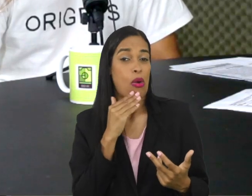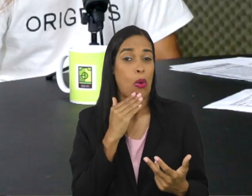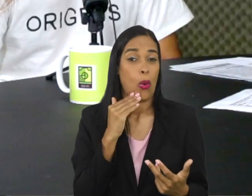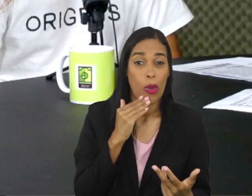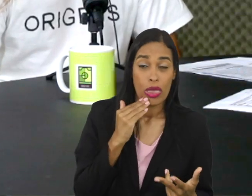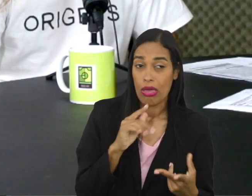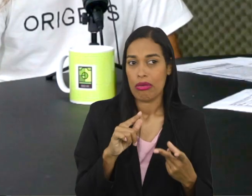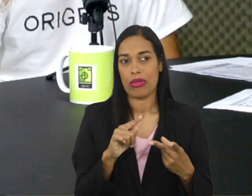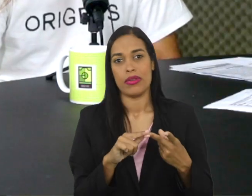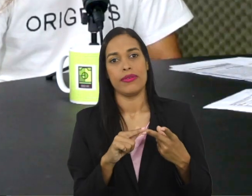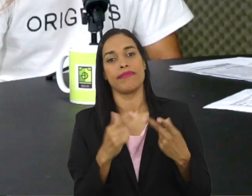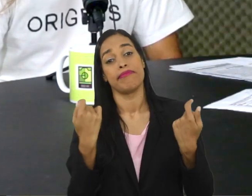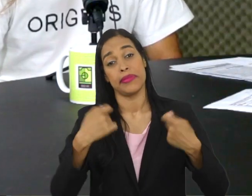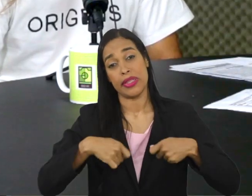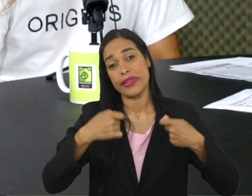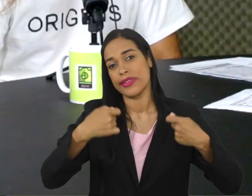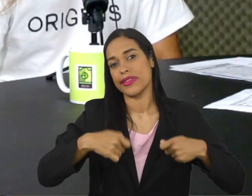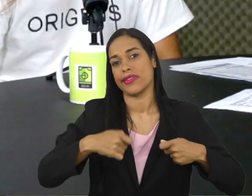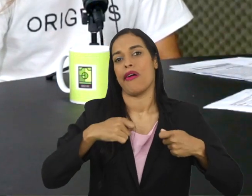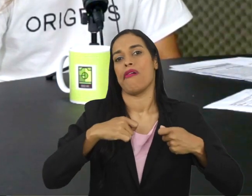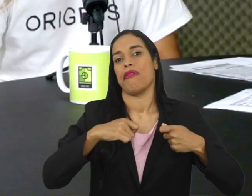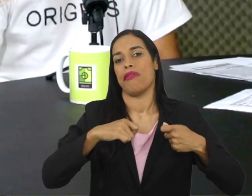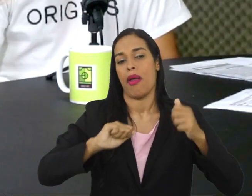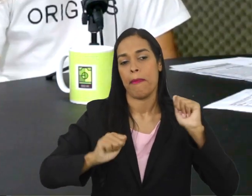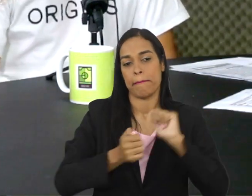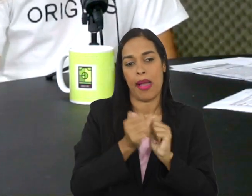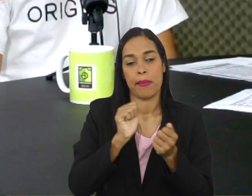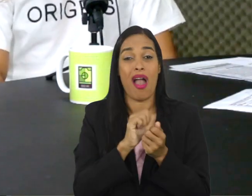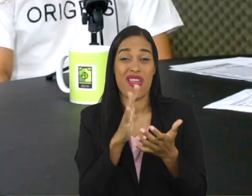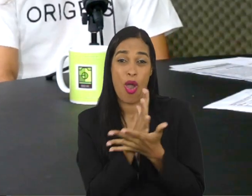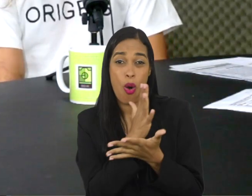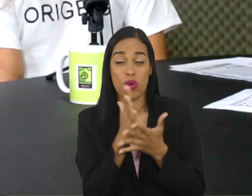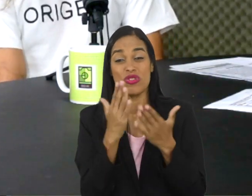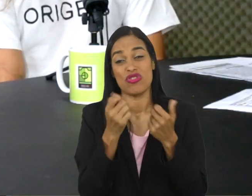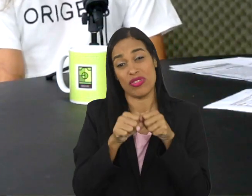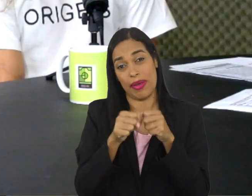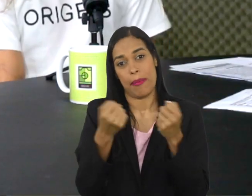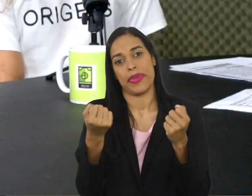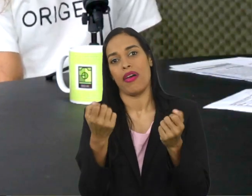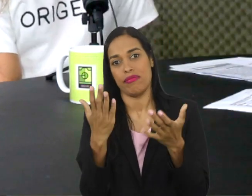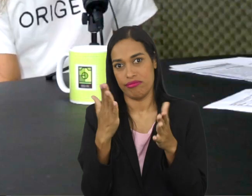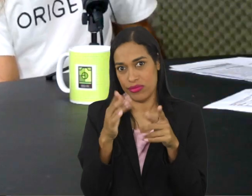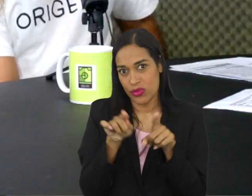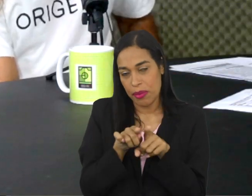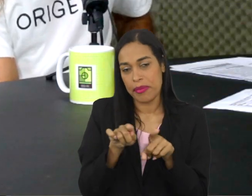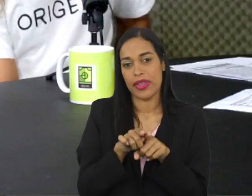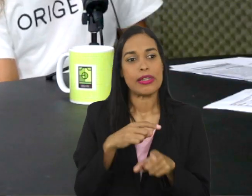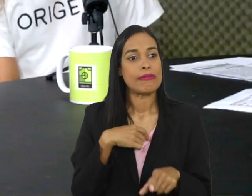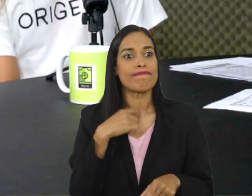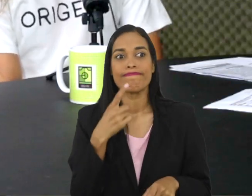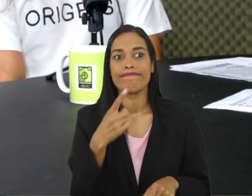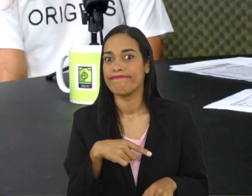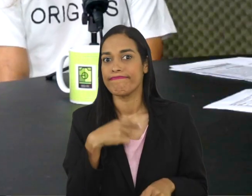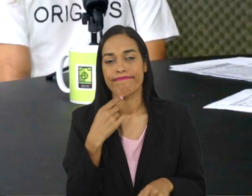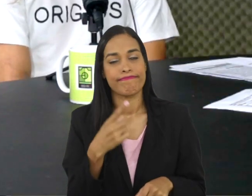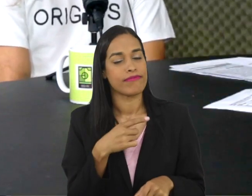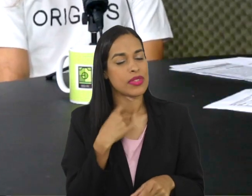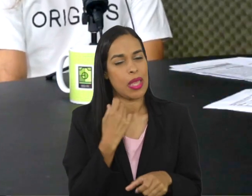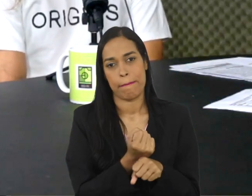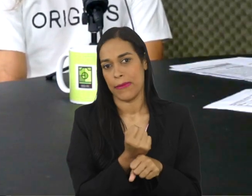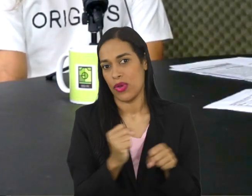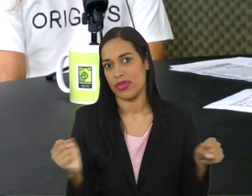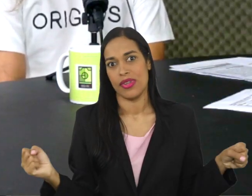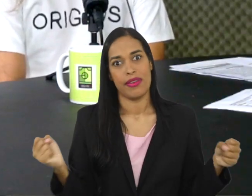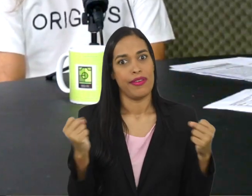desafinados e alguns estavam quebrados também. E não dava para tocar,